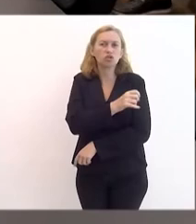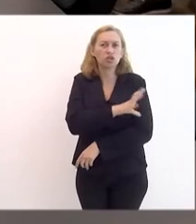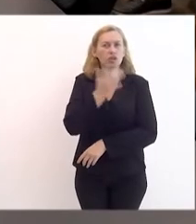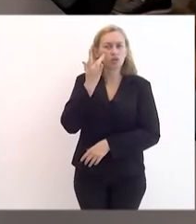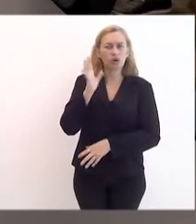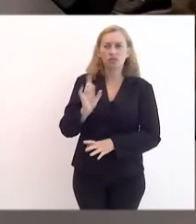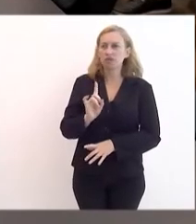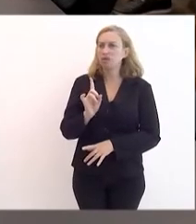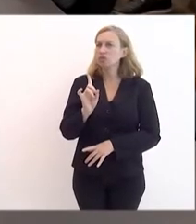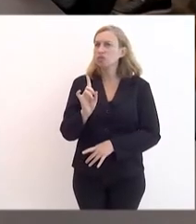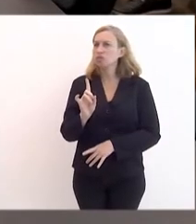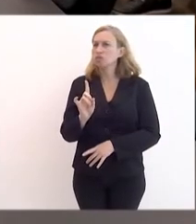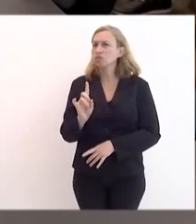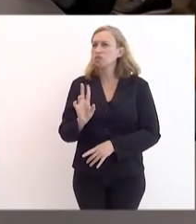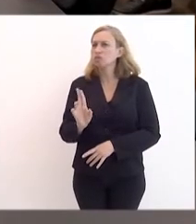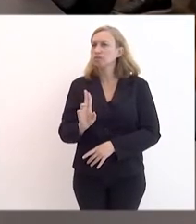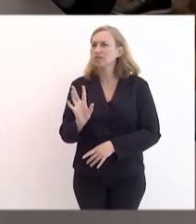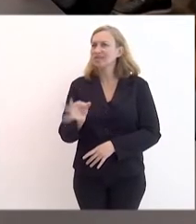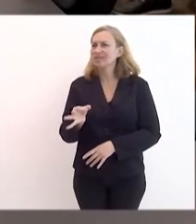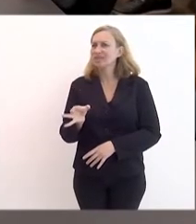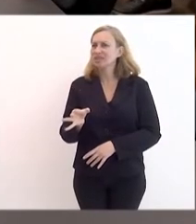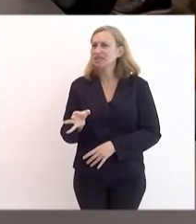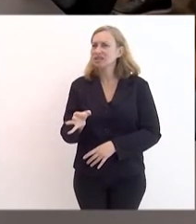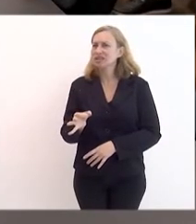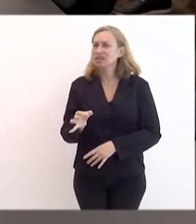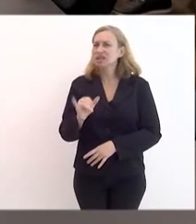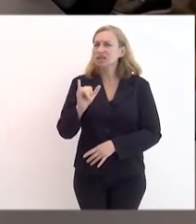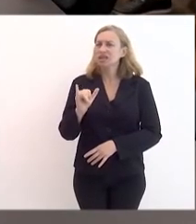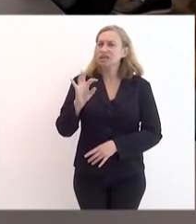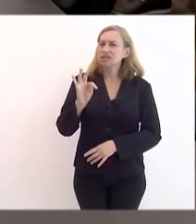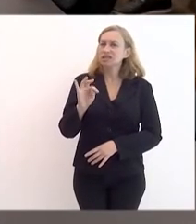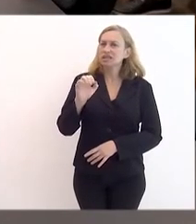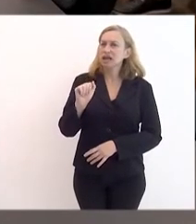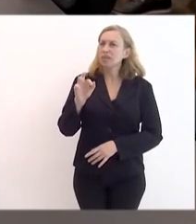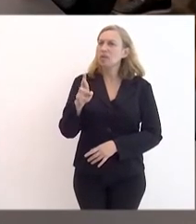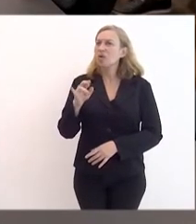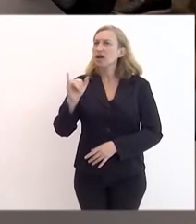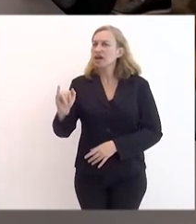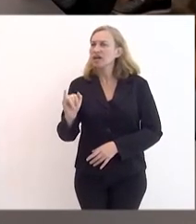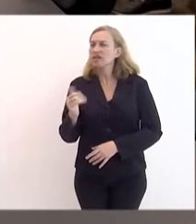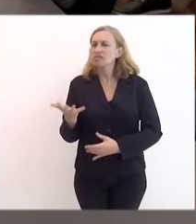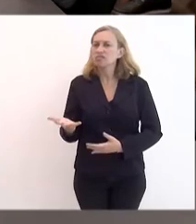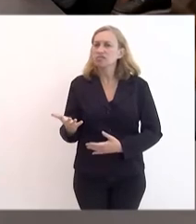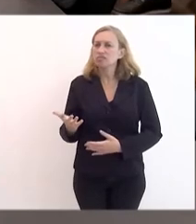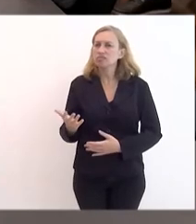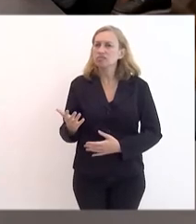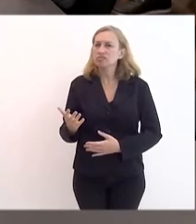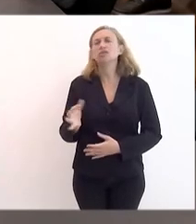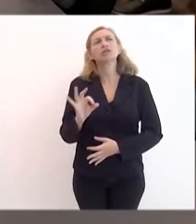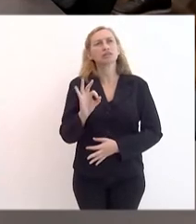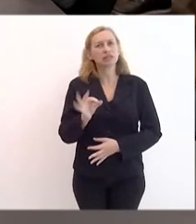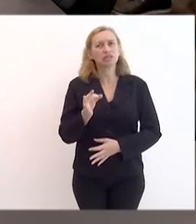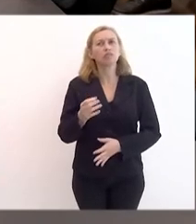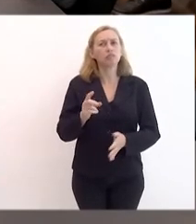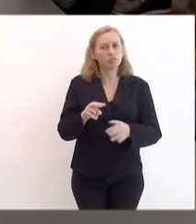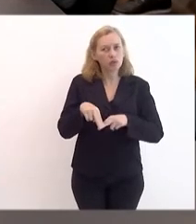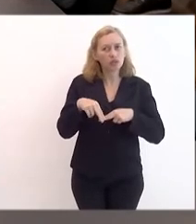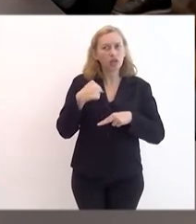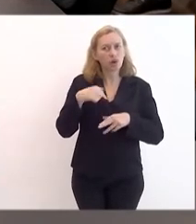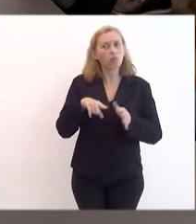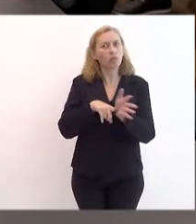do município. Campinho, Pode ser em Itaboraí, que ele é de lá. Pode situar melhor na emenda pela localidade. Exatamente, claro. Por isso que eu estou perguntando onde